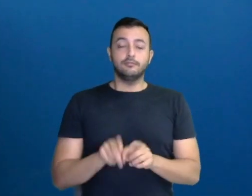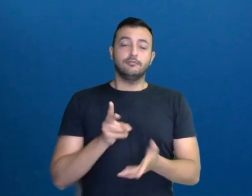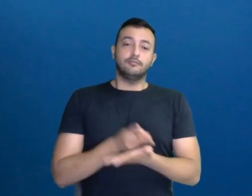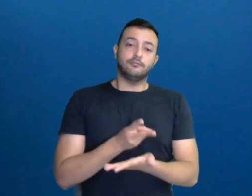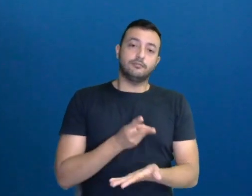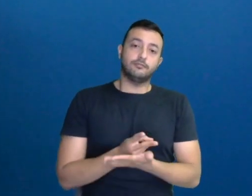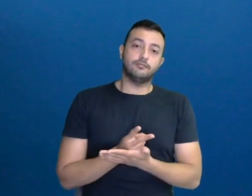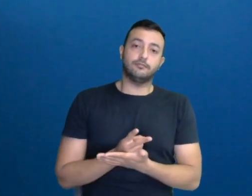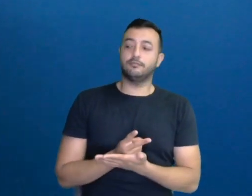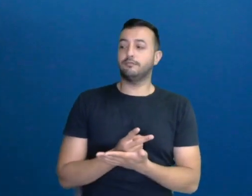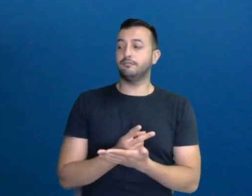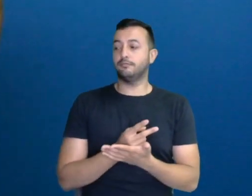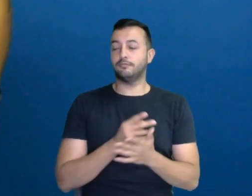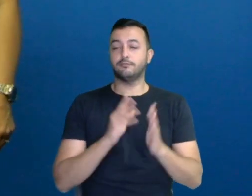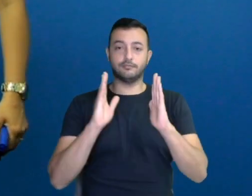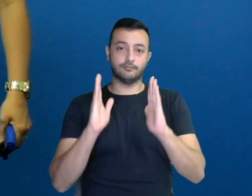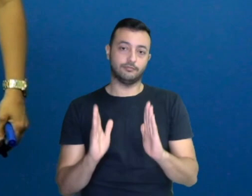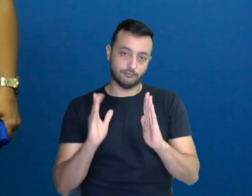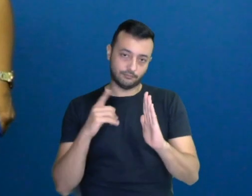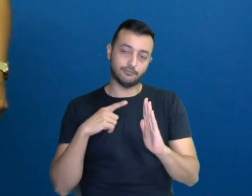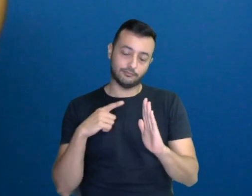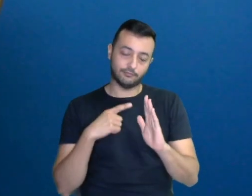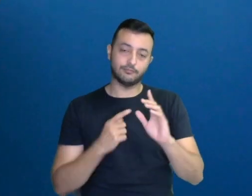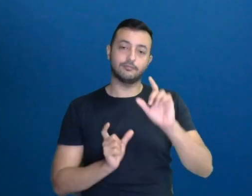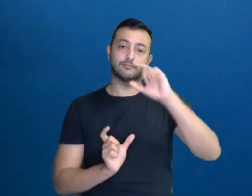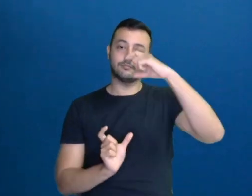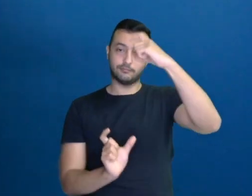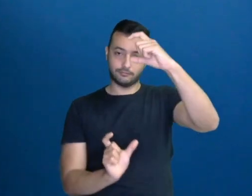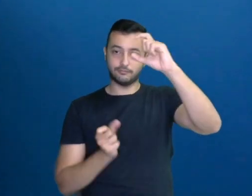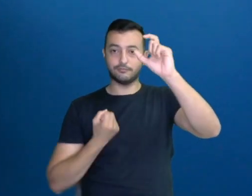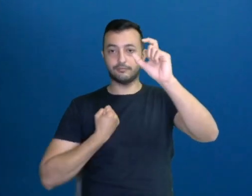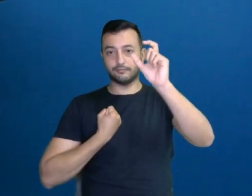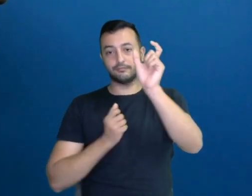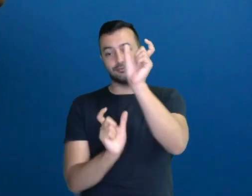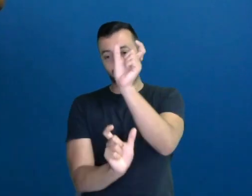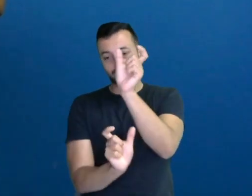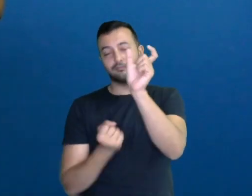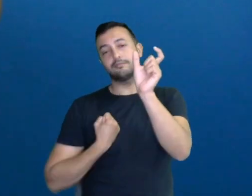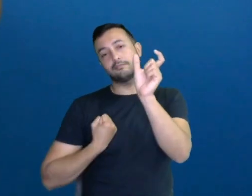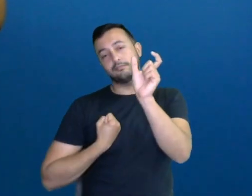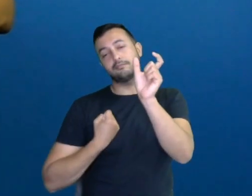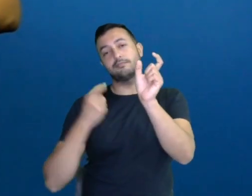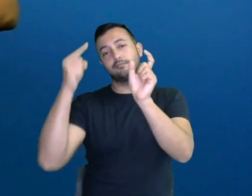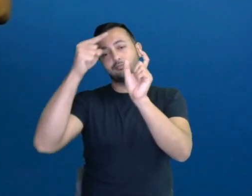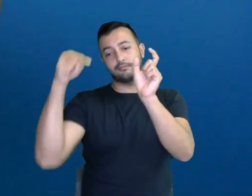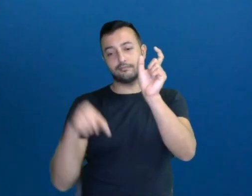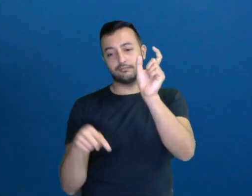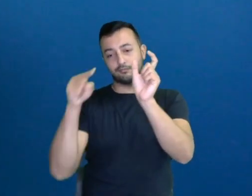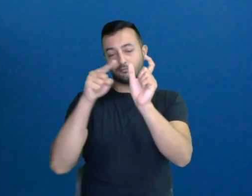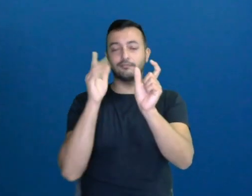sempre ao do meio, já que no meio a gente tem os valores conhecidos. E assim a gente consegue